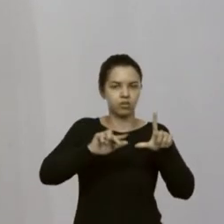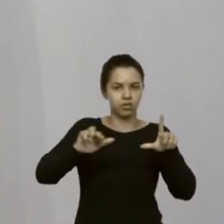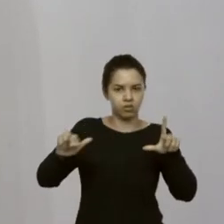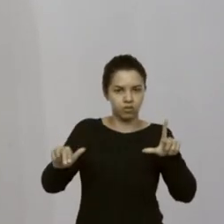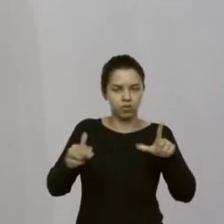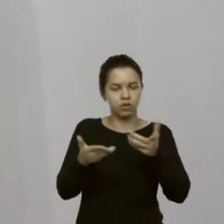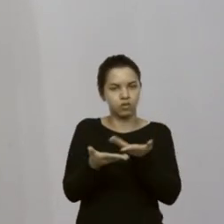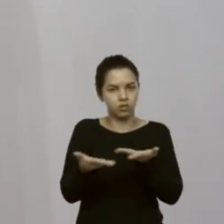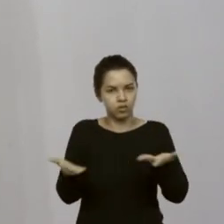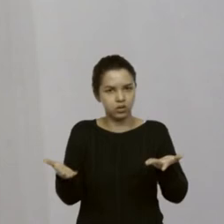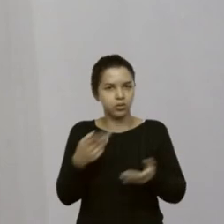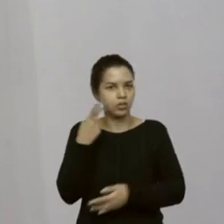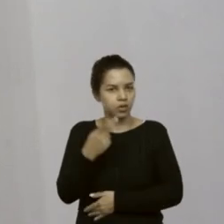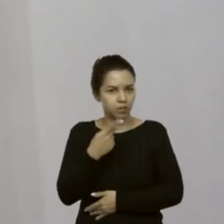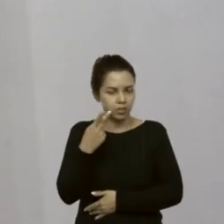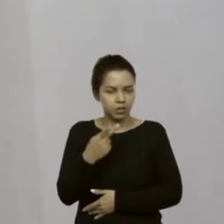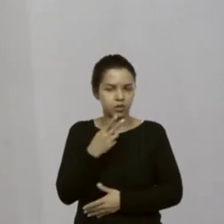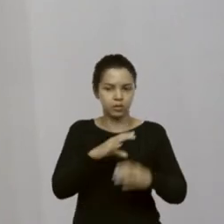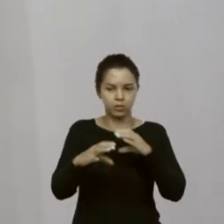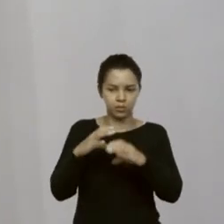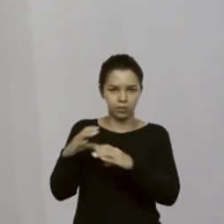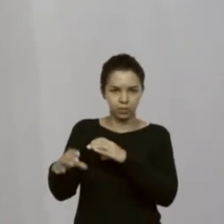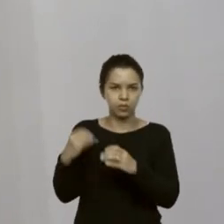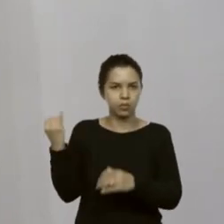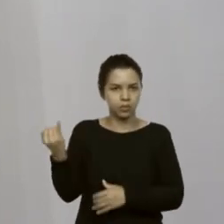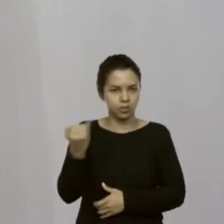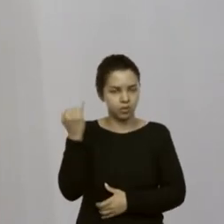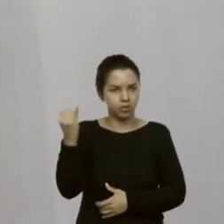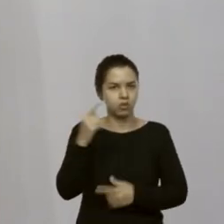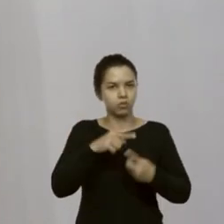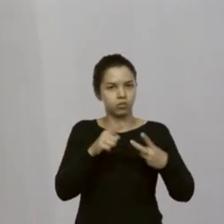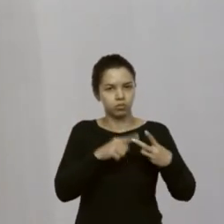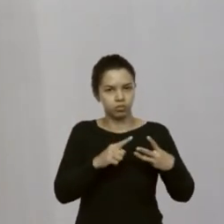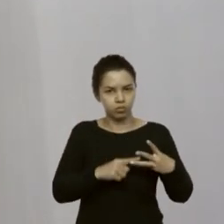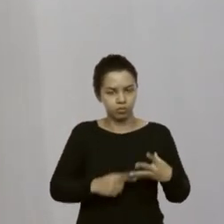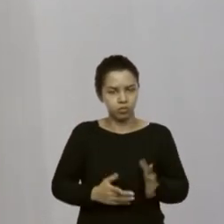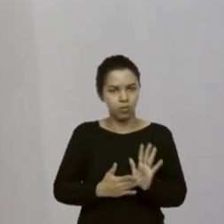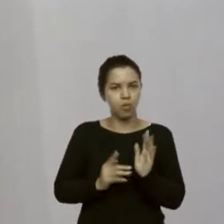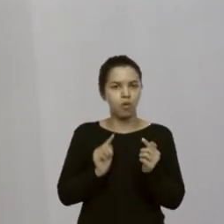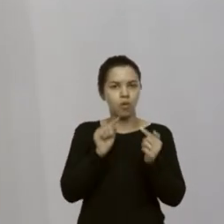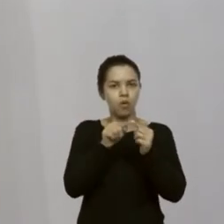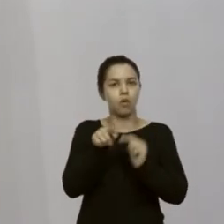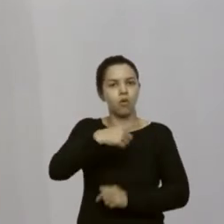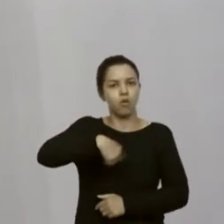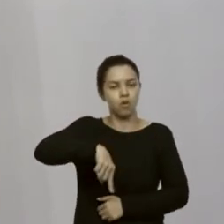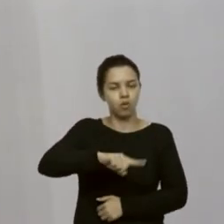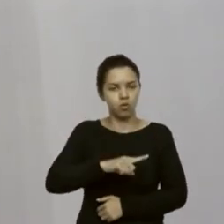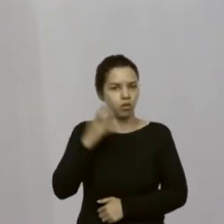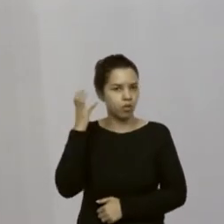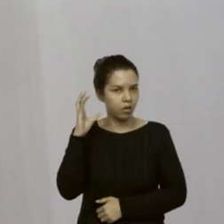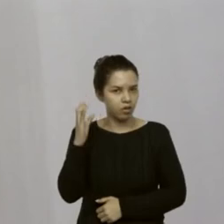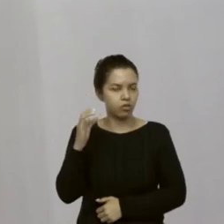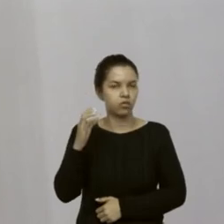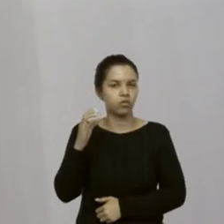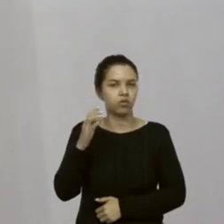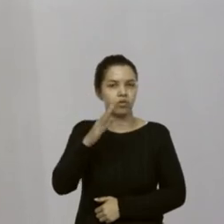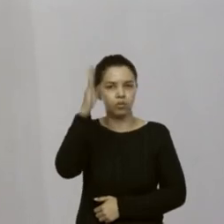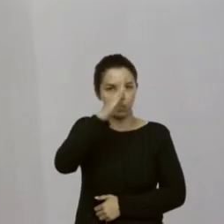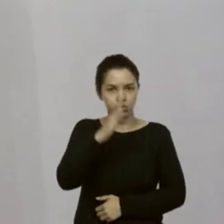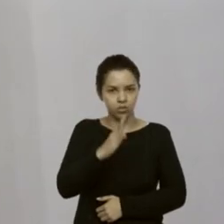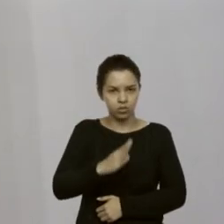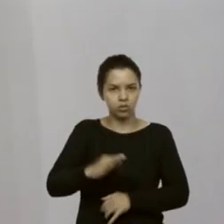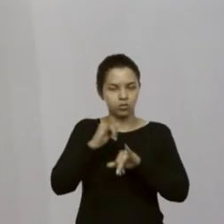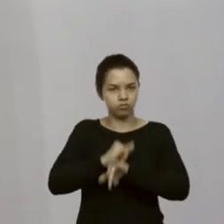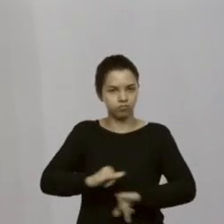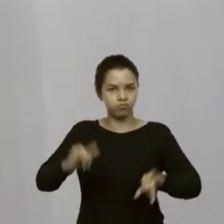nossos parlamentares. Oportunidade de ressaltar os propósitos da nossa radiodifusão, que se tornou referência nacional. Por isso,